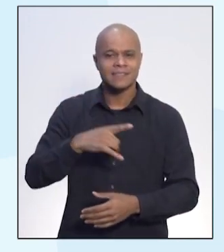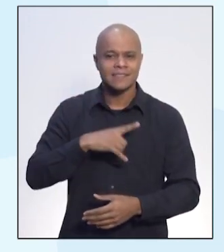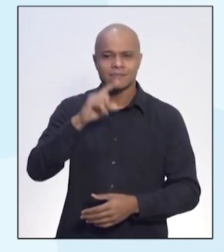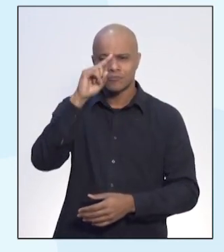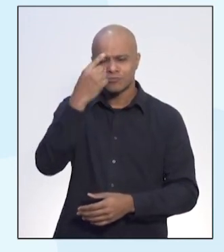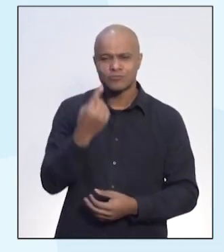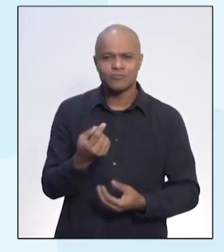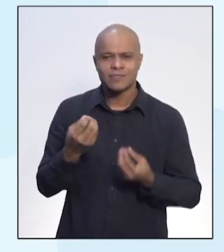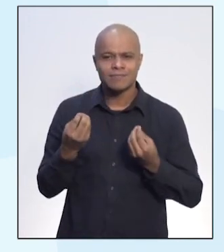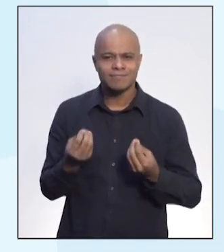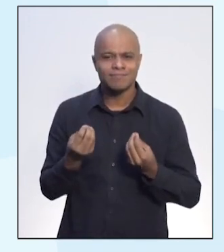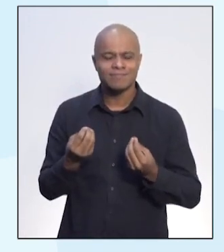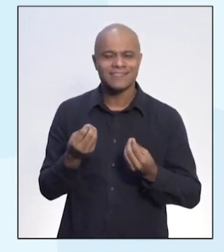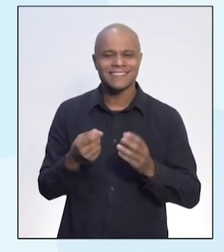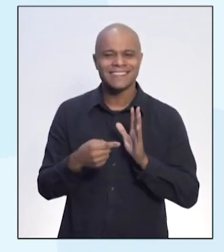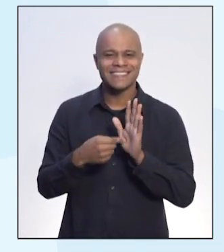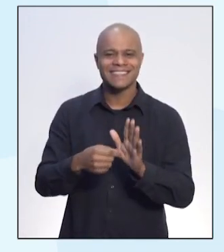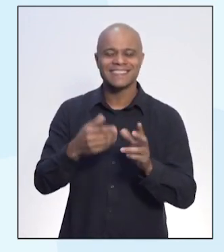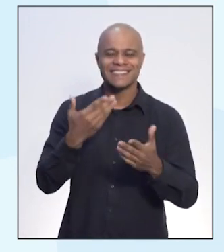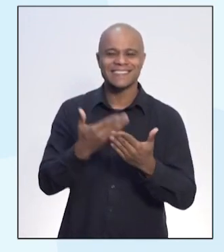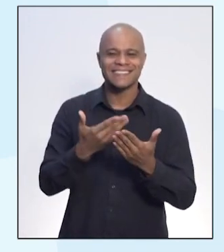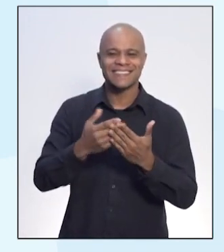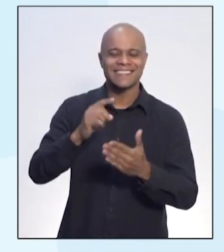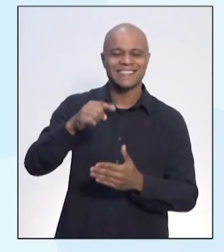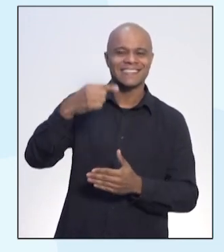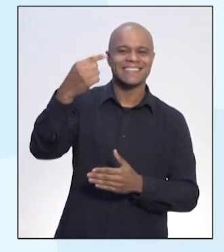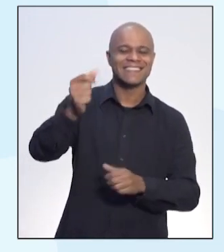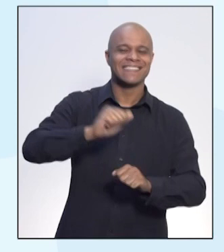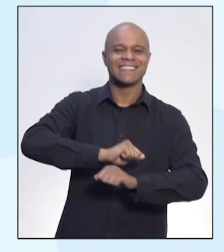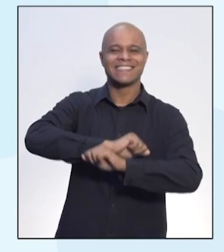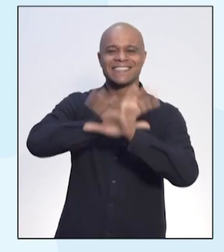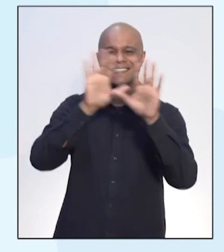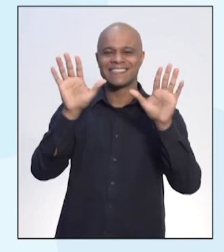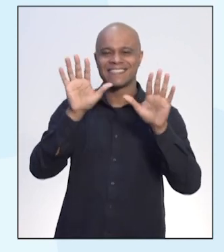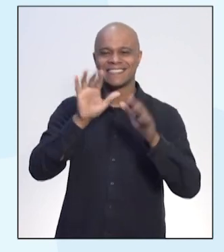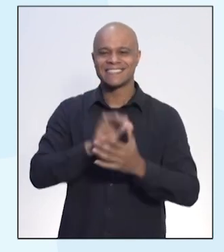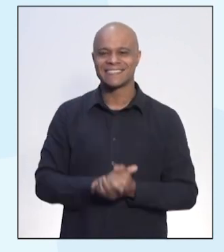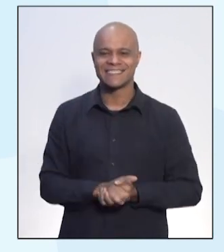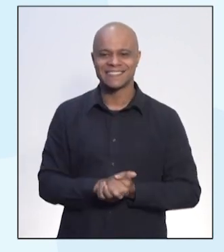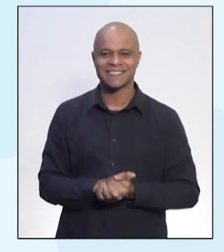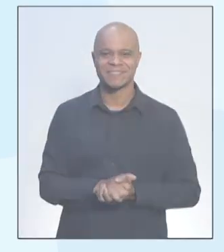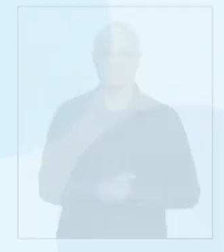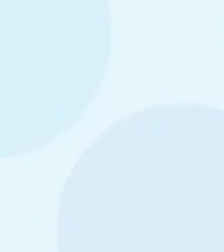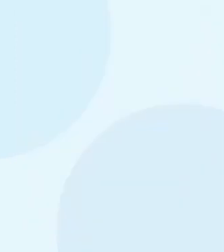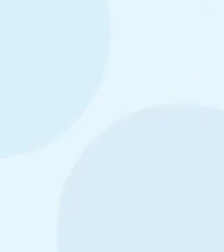de vocês, para que na próxima aula a gente possa dar uma clareada. Vamos lá?